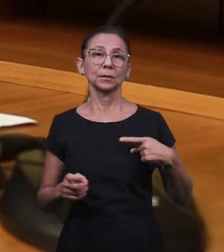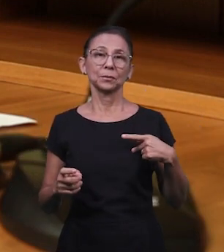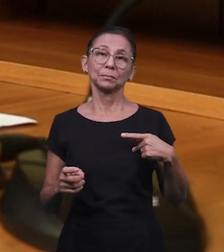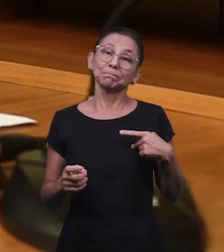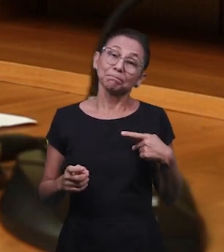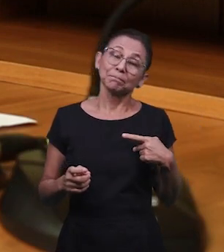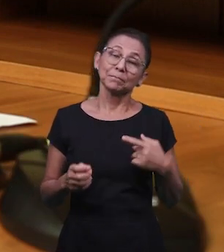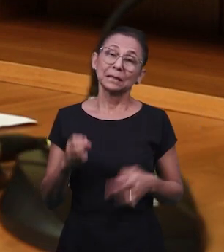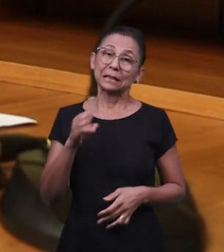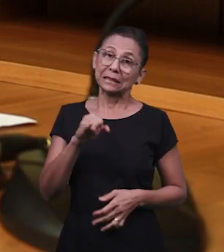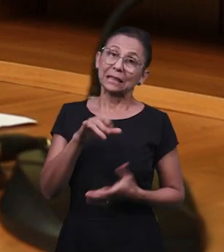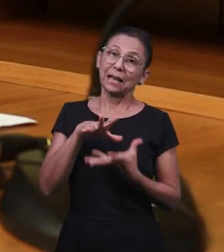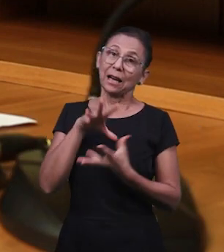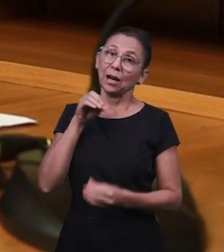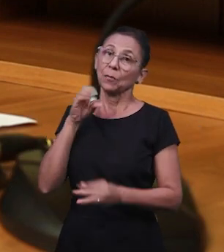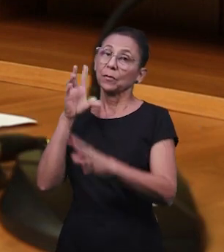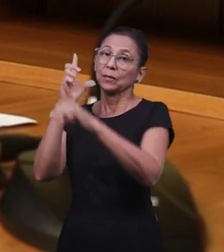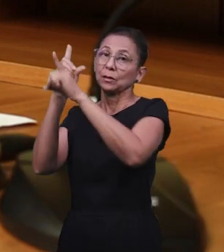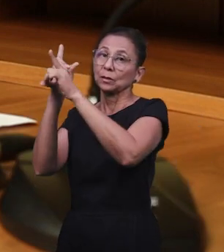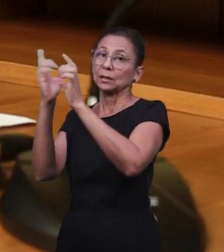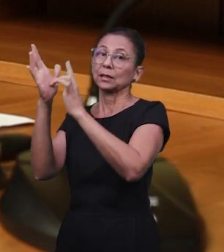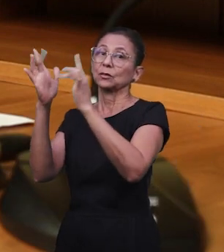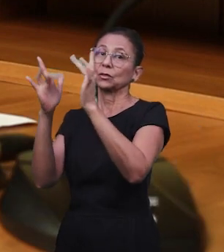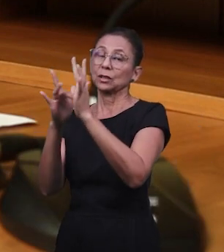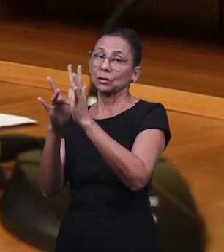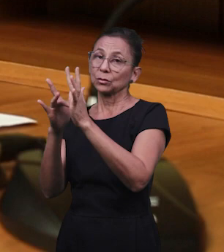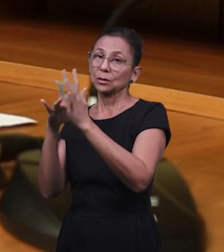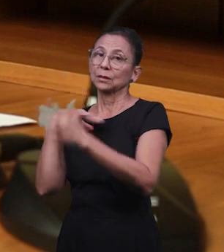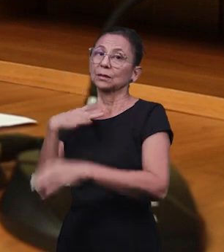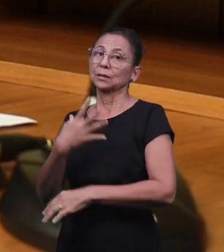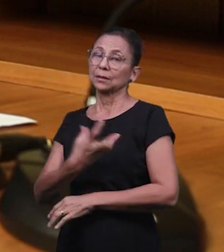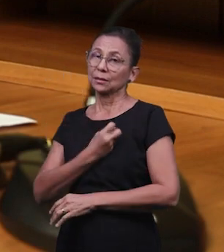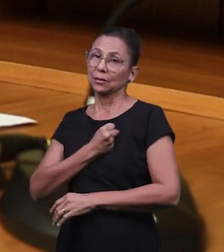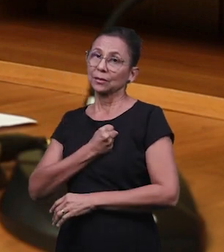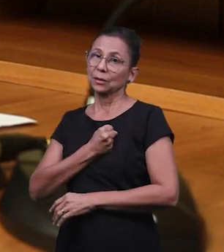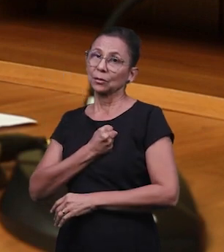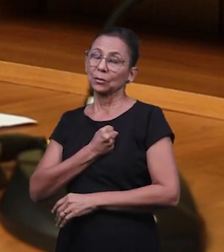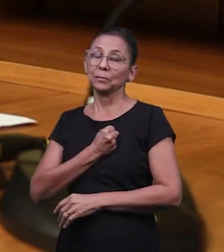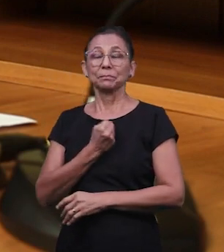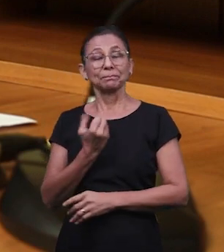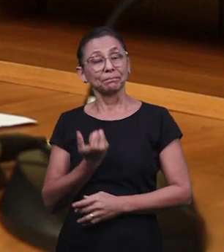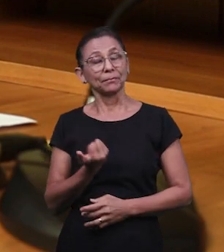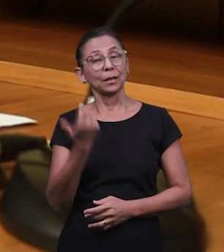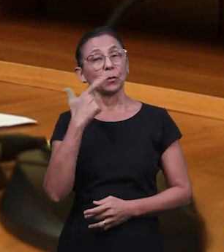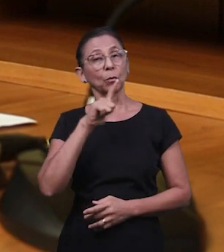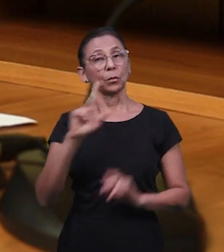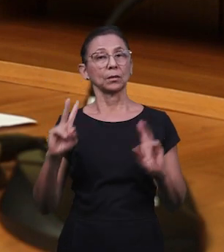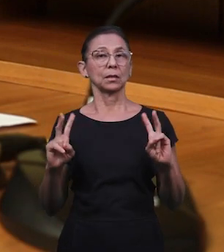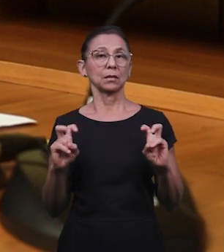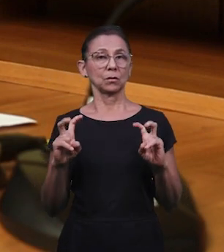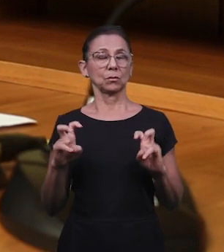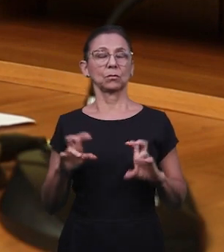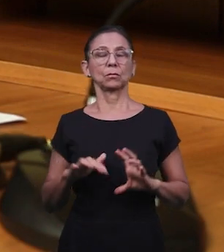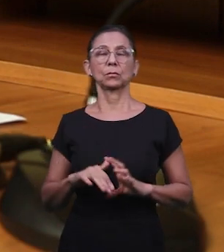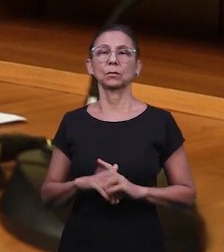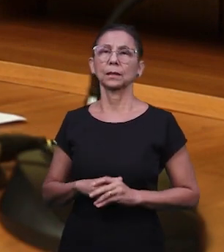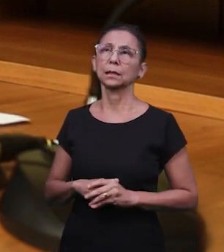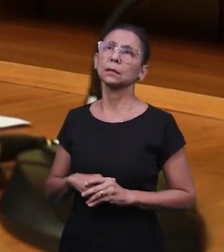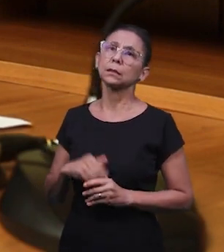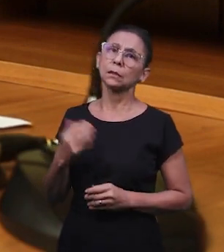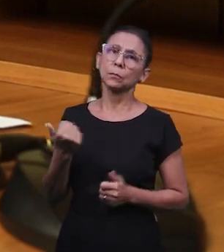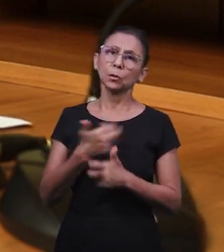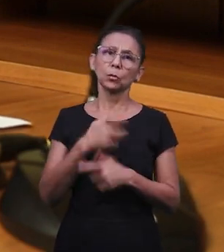o seu Criador, ou não, é uma outra história. E entra a fé. Então, quando eu substituo